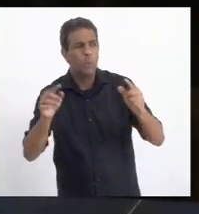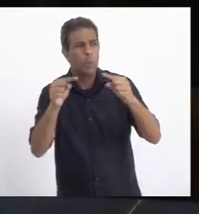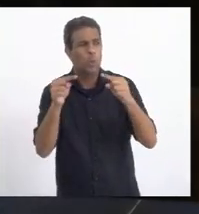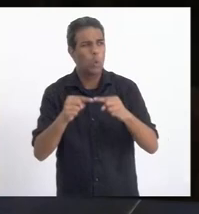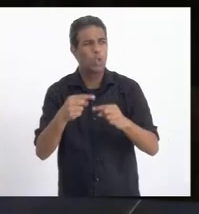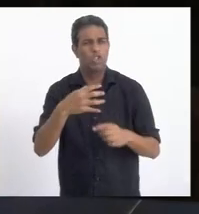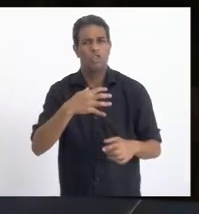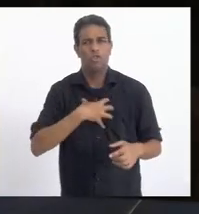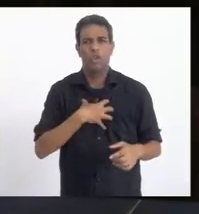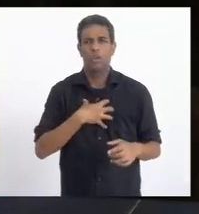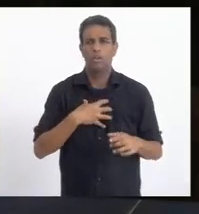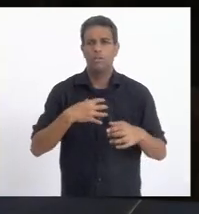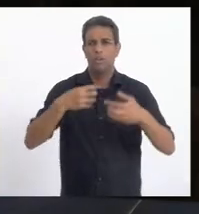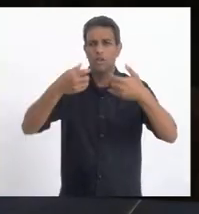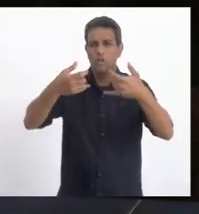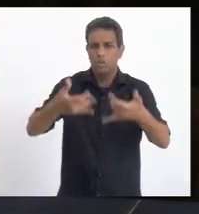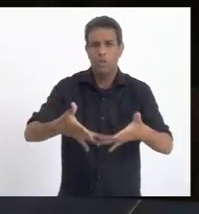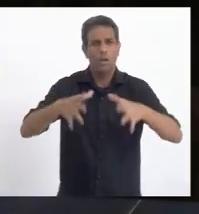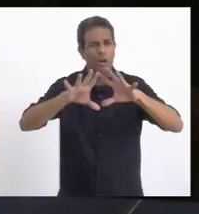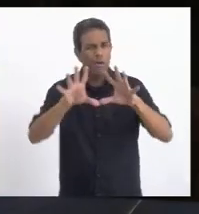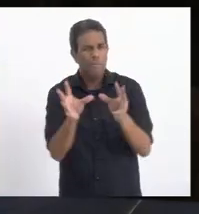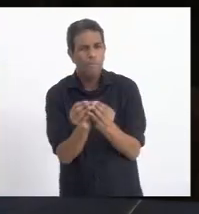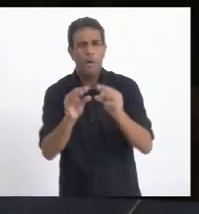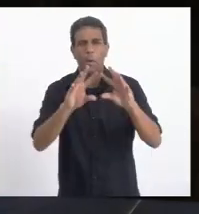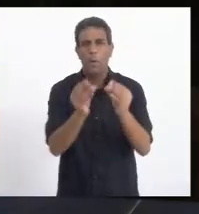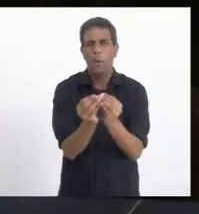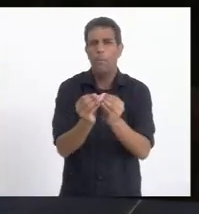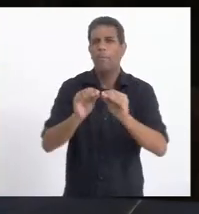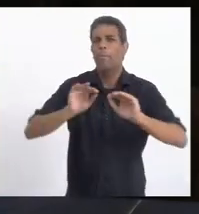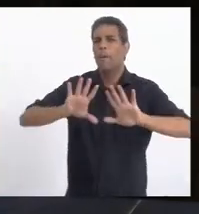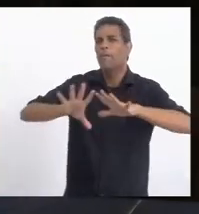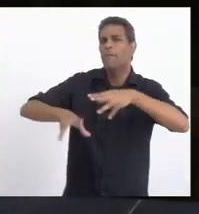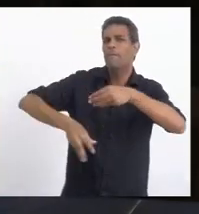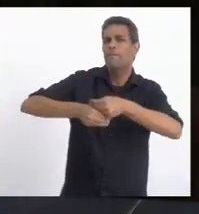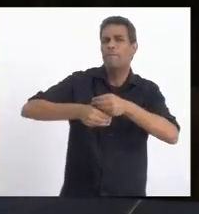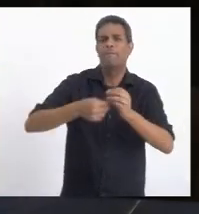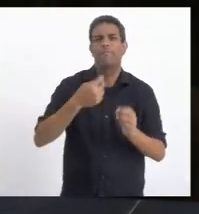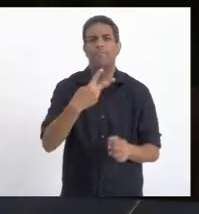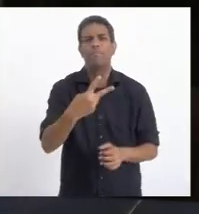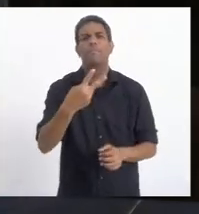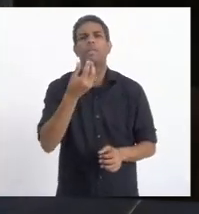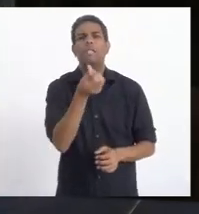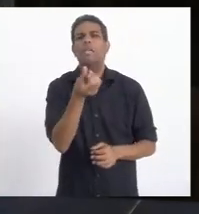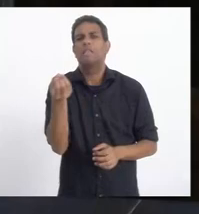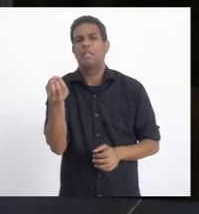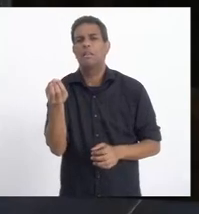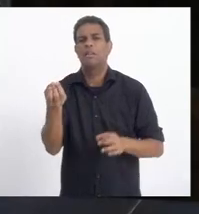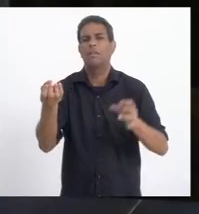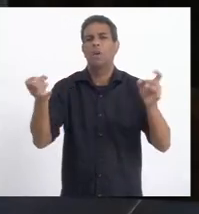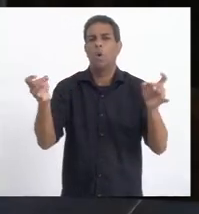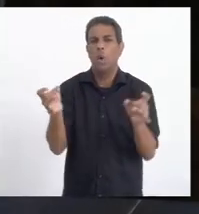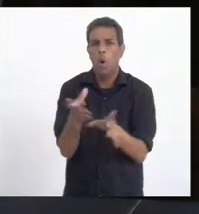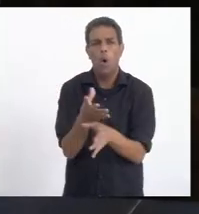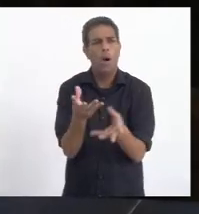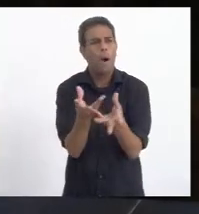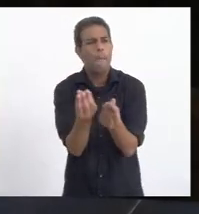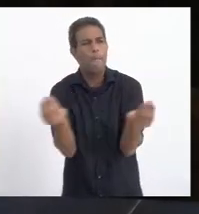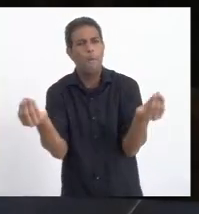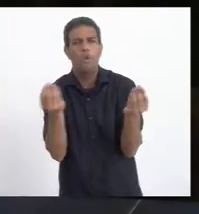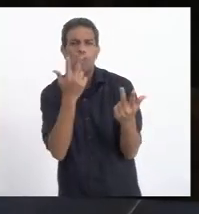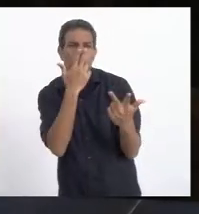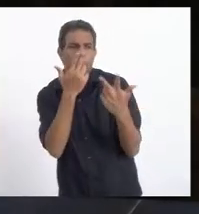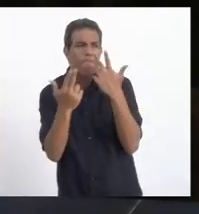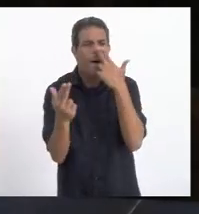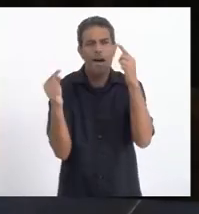do seu jeito apresentou essas seu acontecimentos já 267 - Estão muitas são